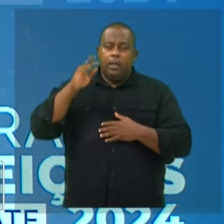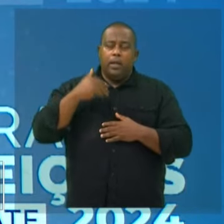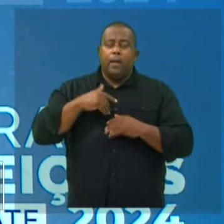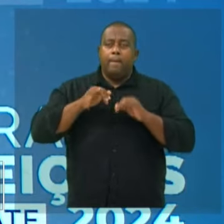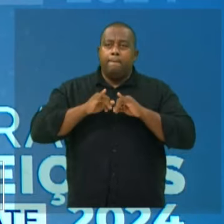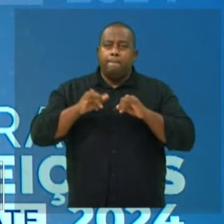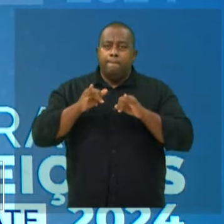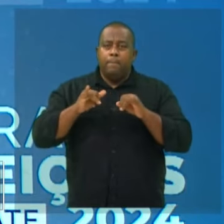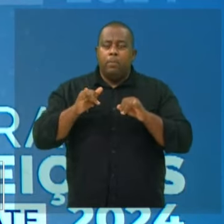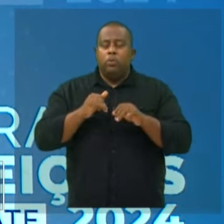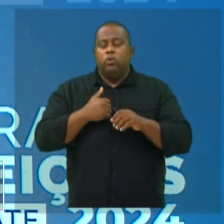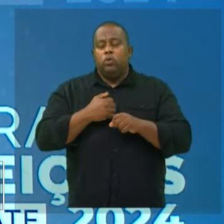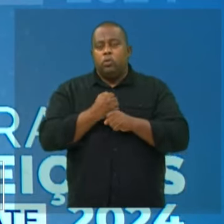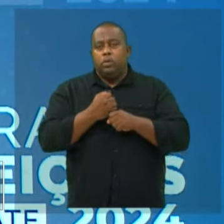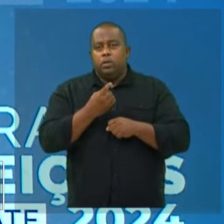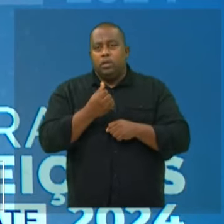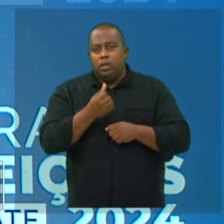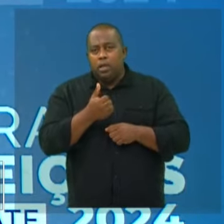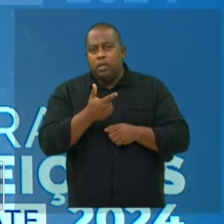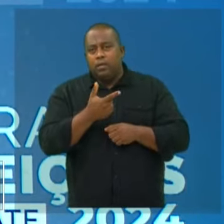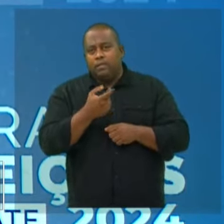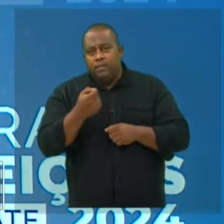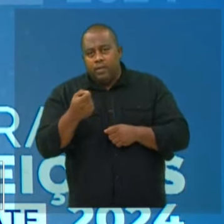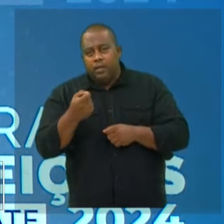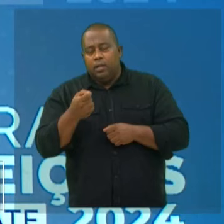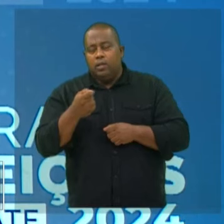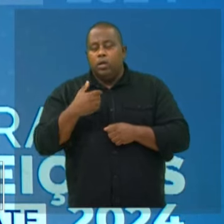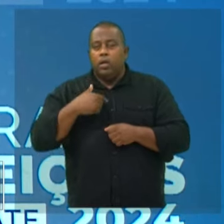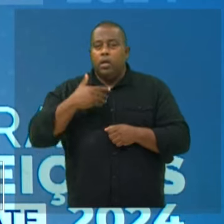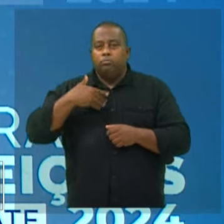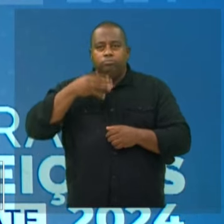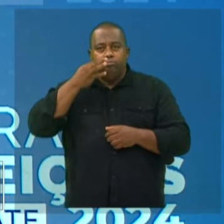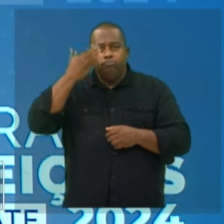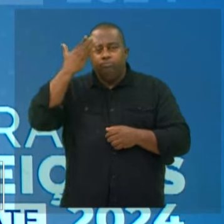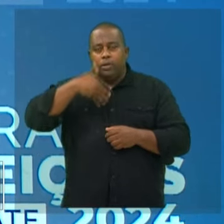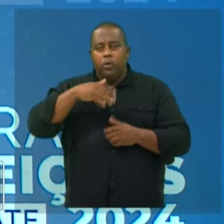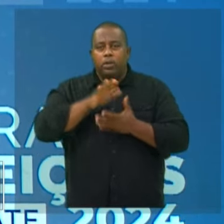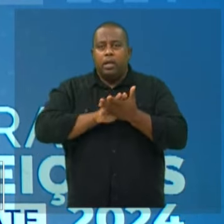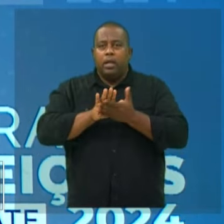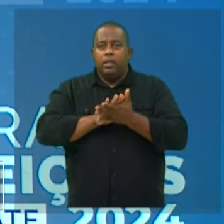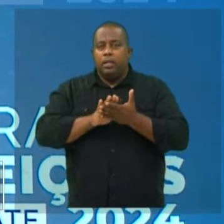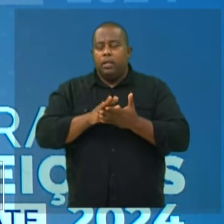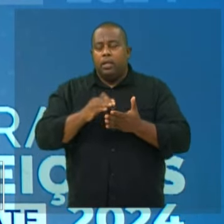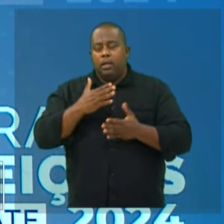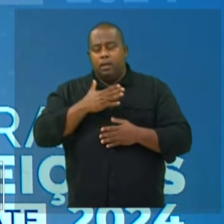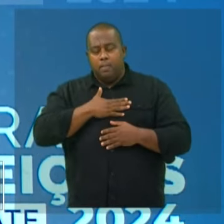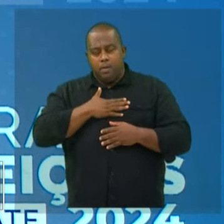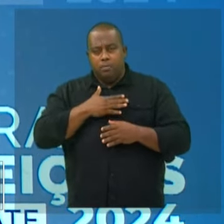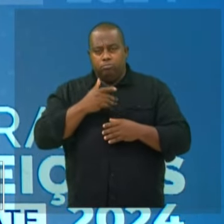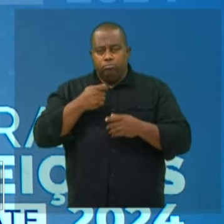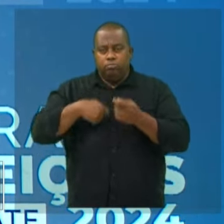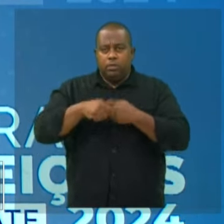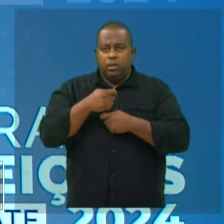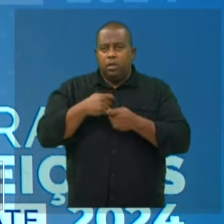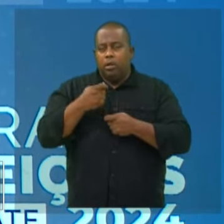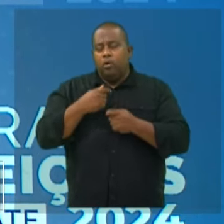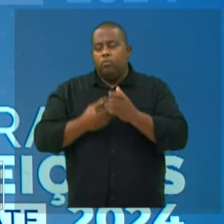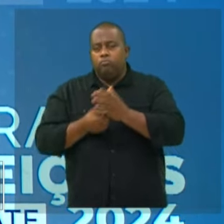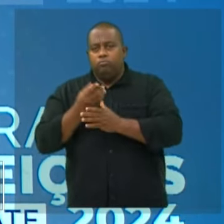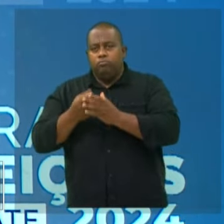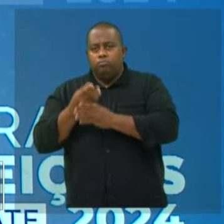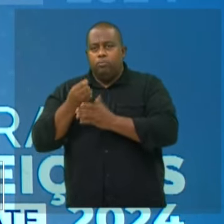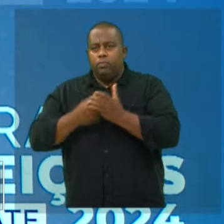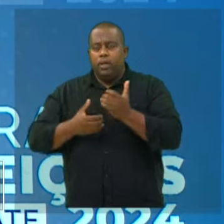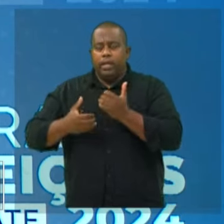2016 16 2020 não cumpriram no meu governo nós vamos espalhar creches pela cidade para atender todos que precisam